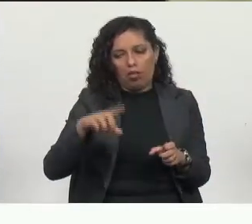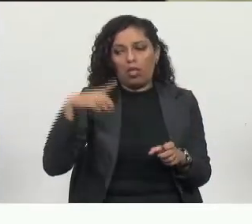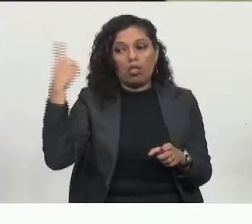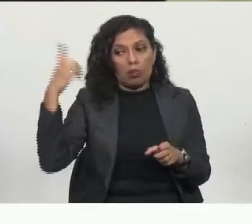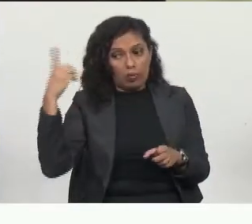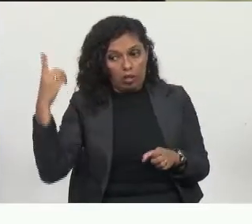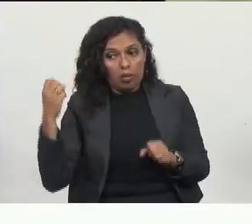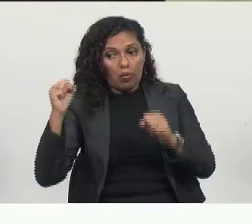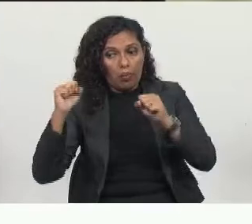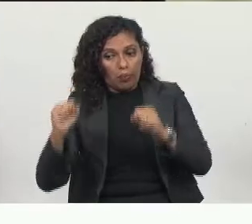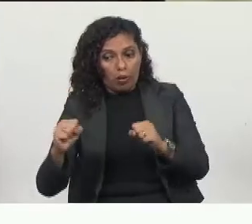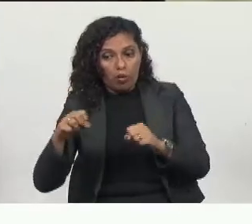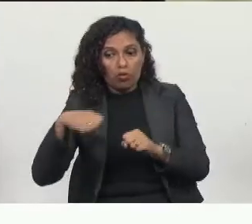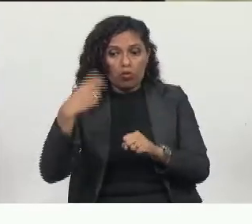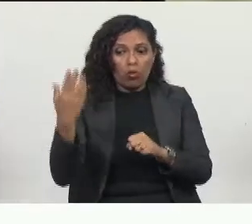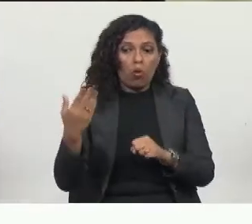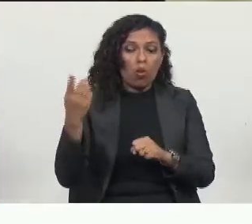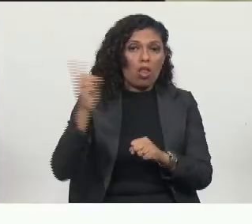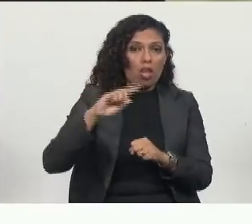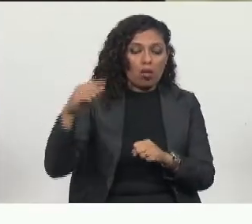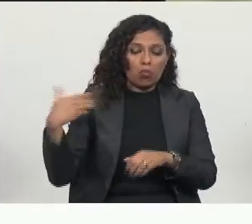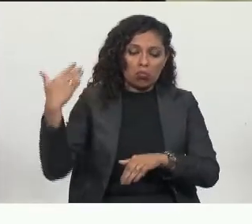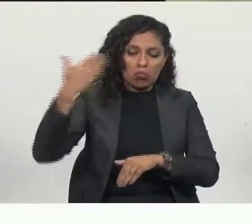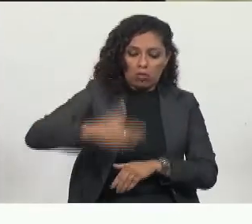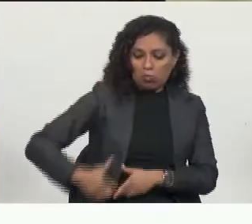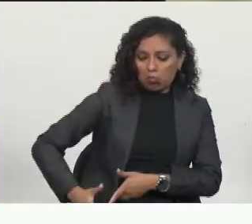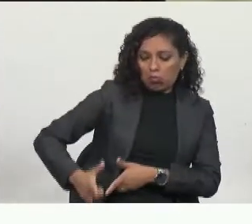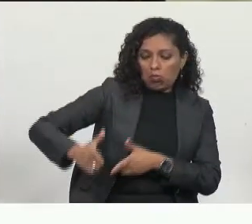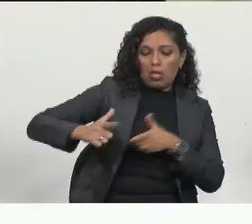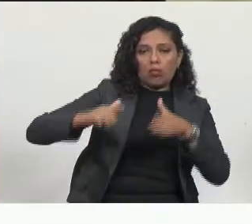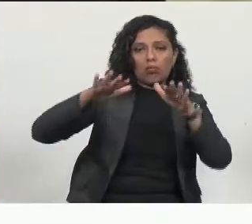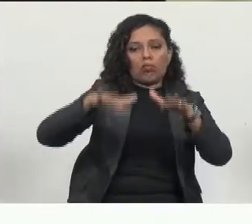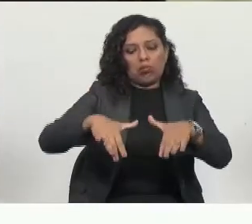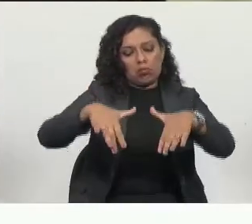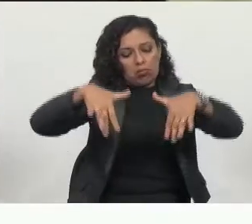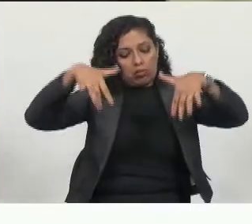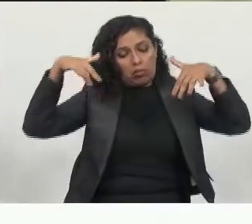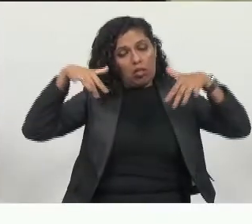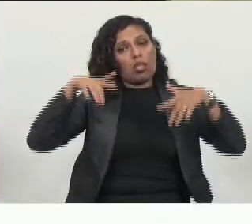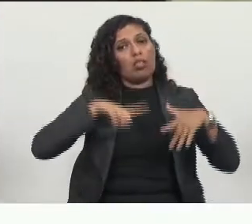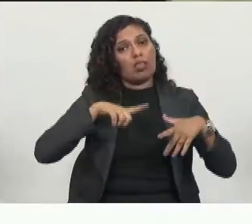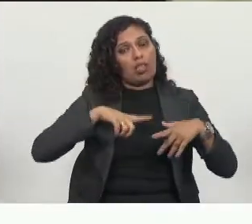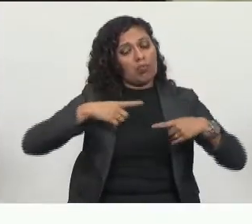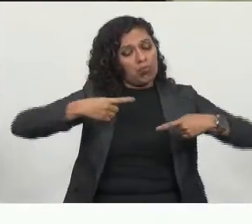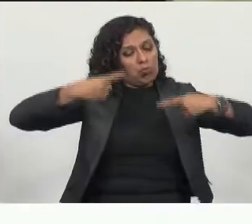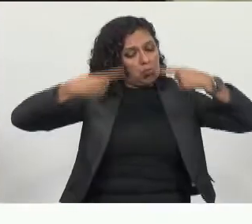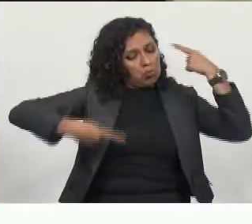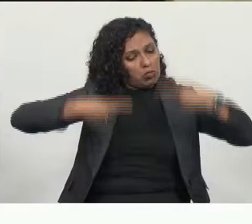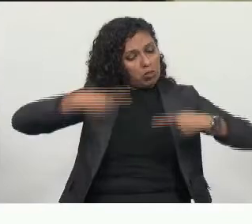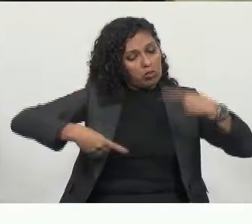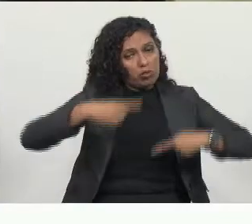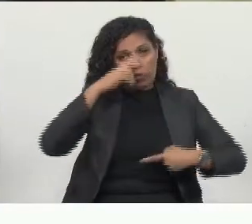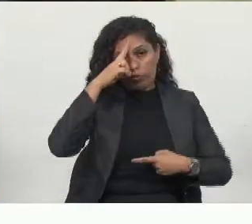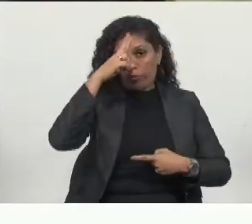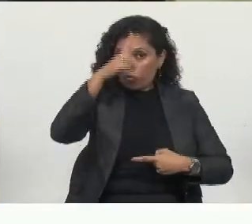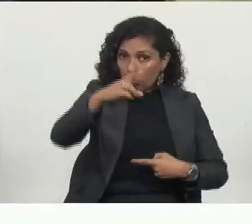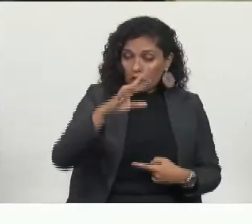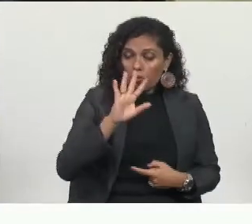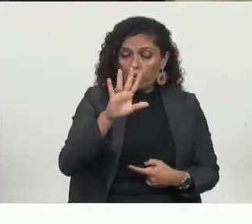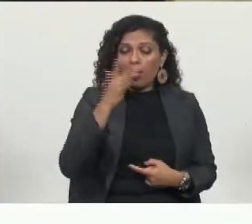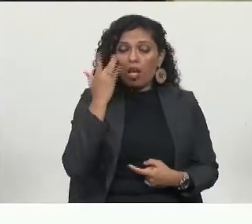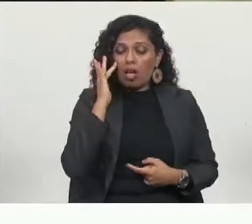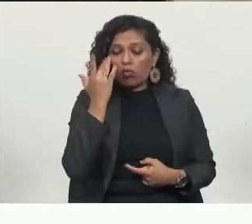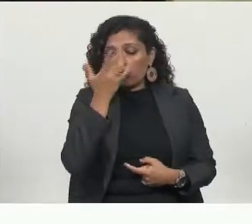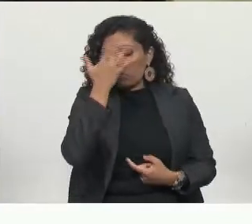deve ou não portar uma arma dentro do plenário. Né? Existem discussões acaloradas, né? Mas eu acho que aquele que